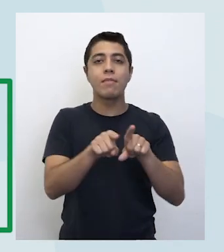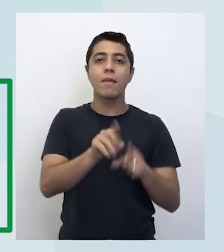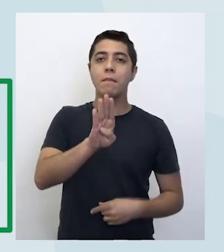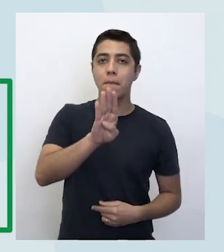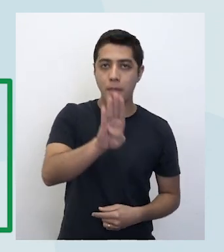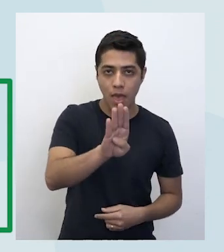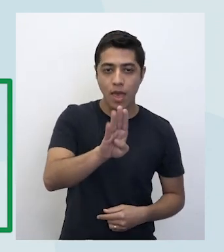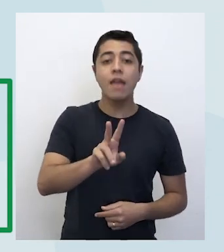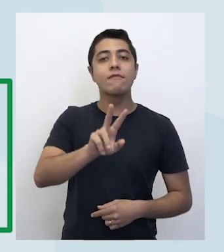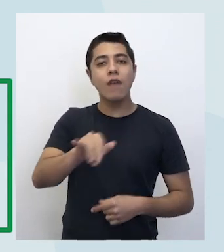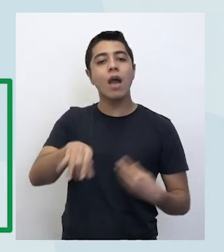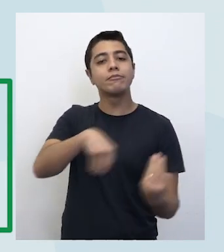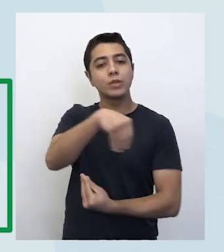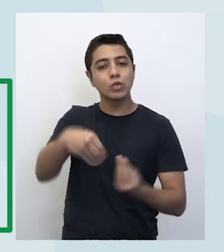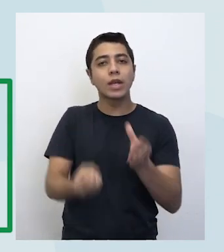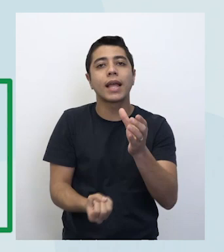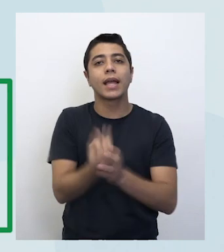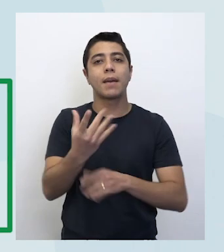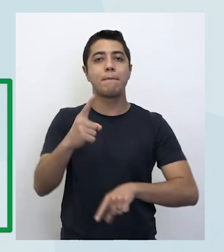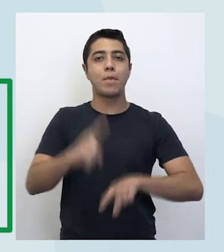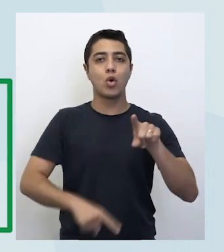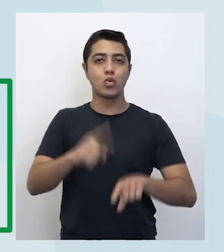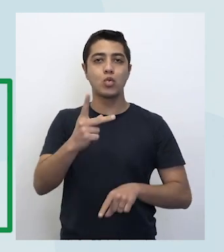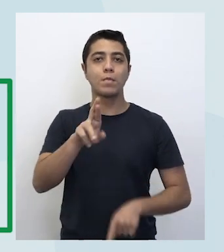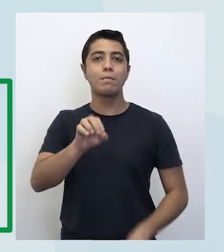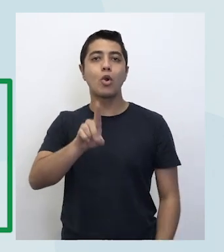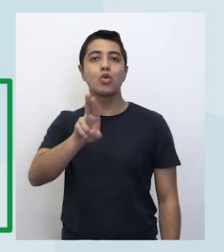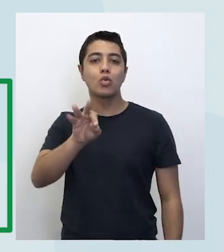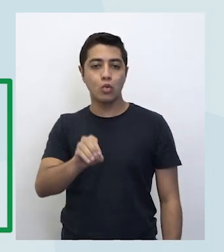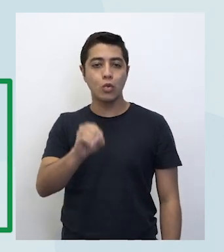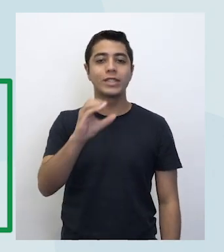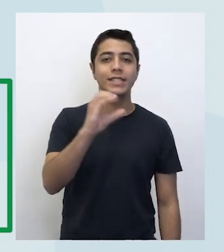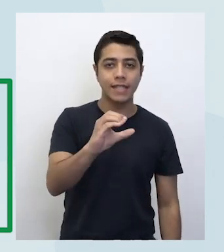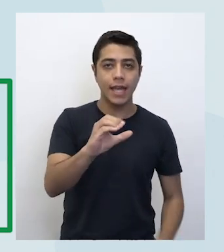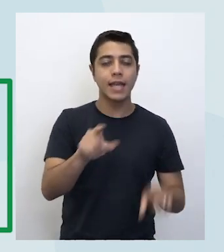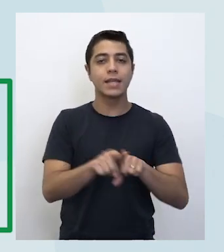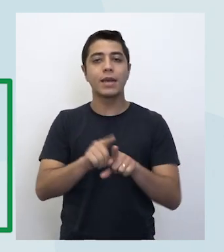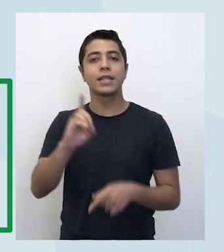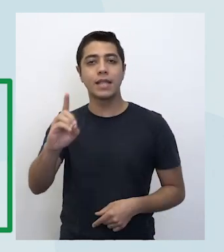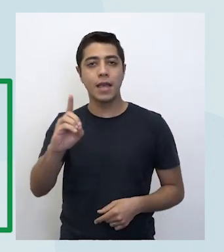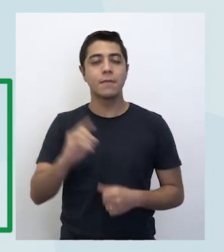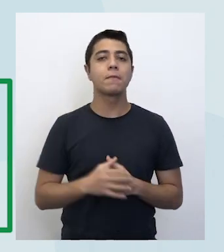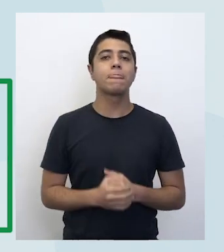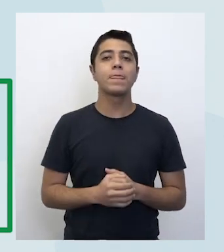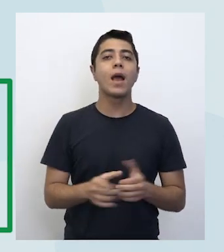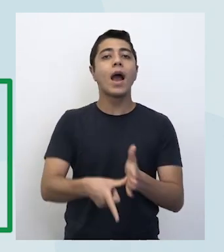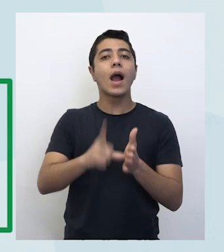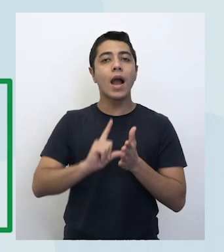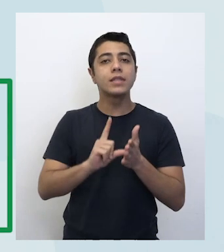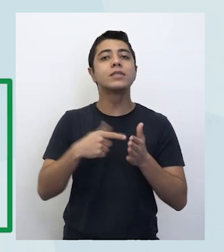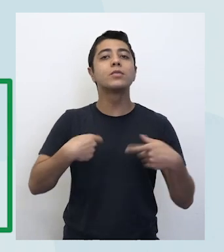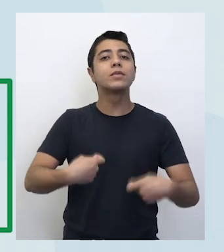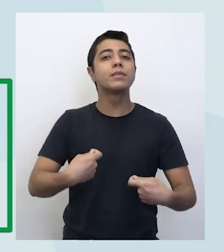concentrações de cada um deles, né? Então, no tempo zero, antes de iniciar a minha reação, eu tenho lá o reagente